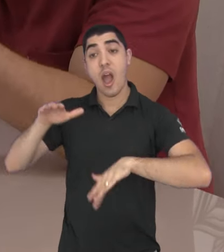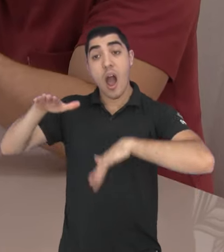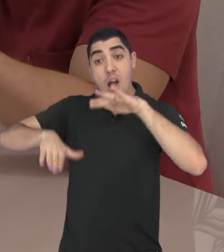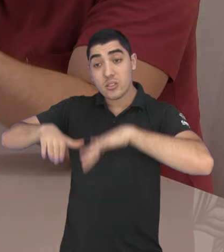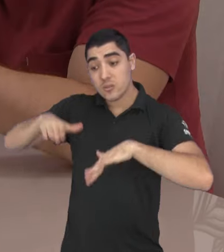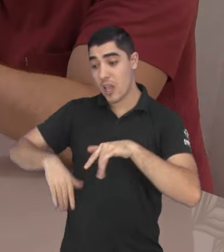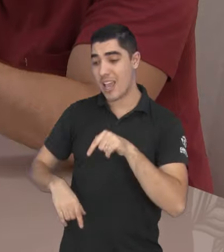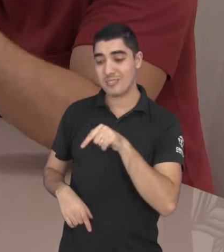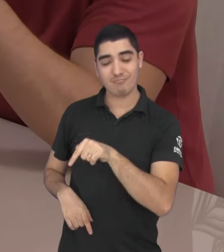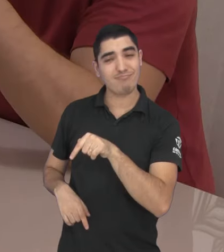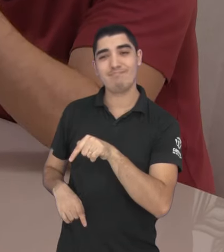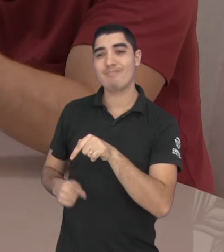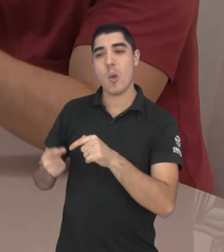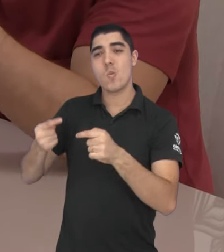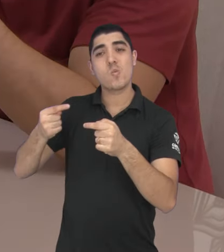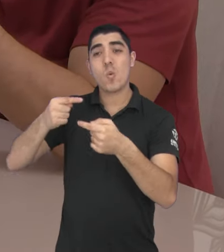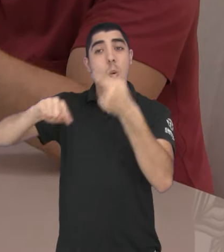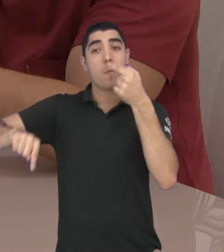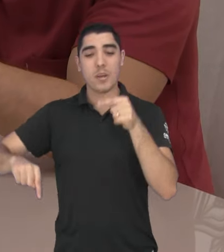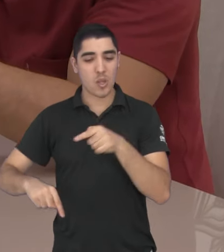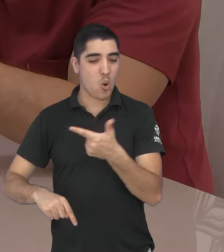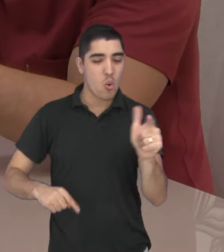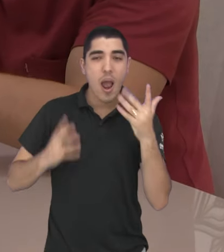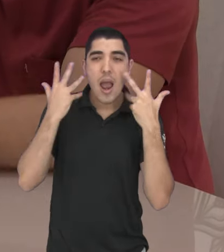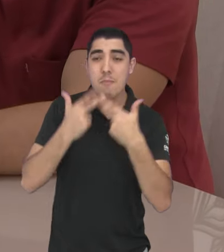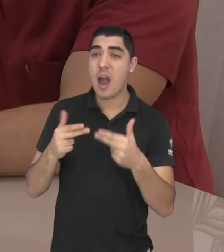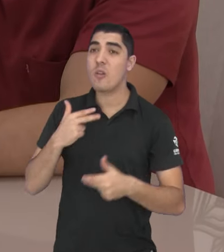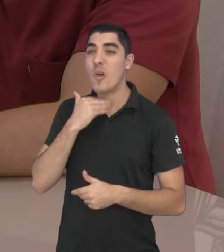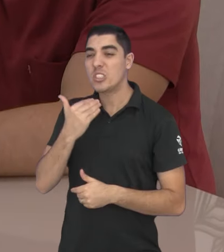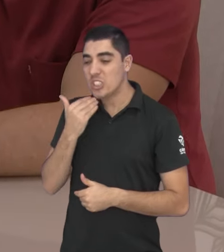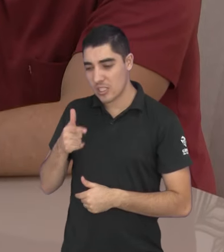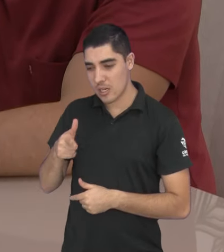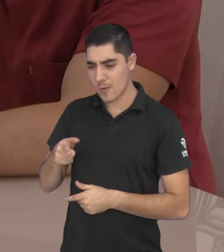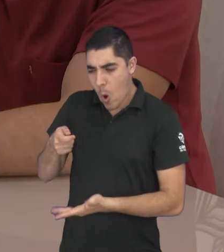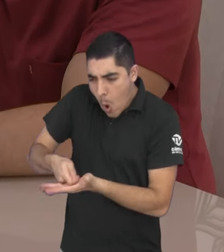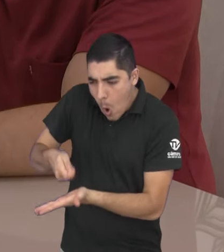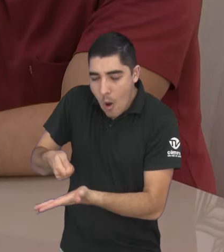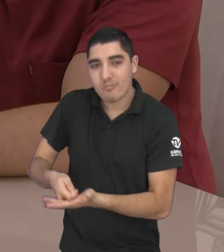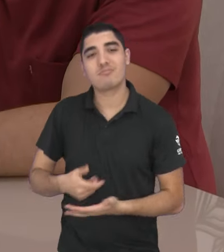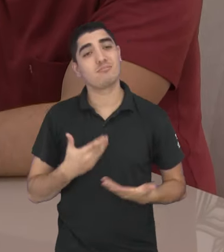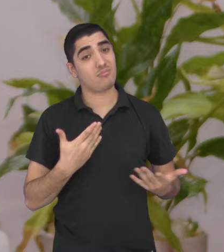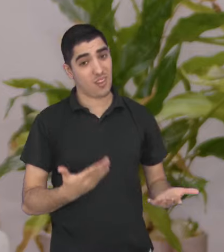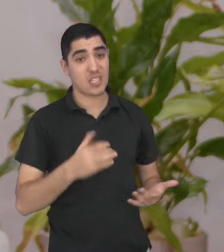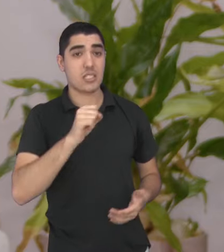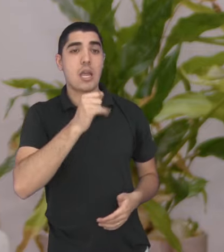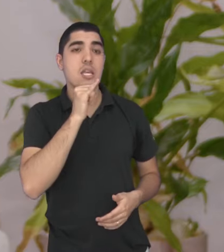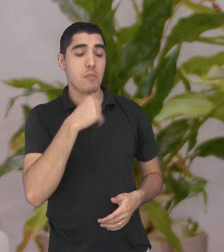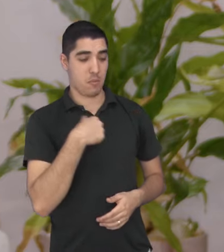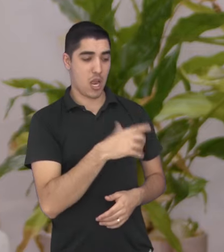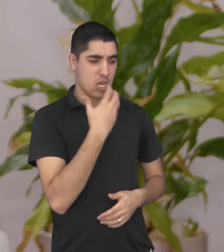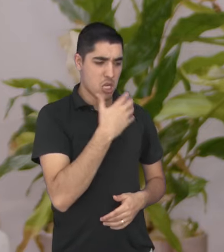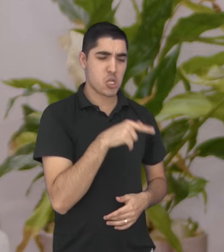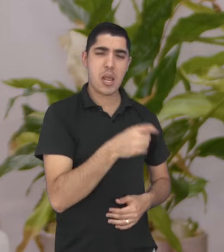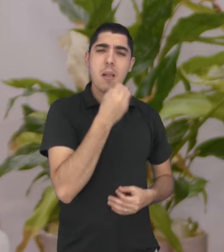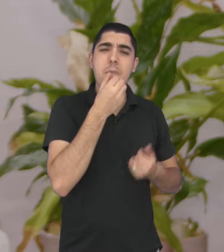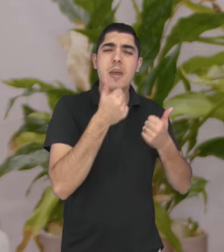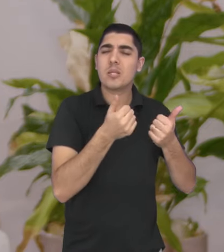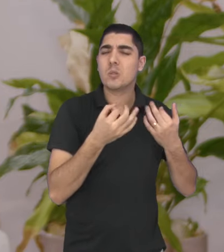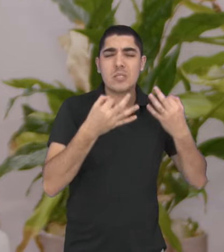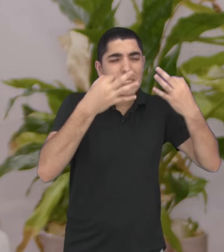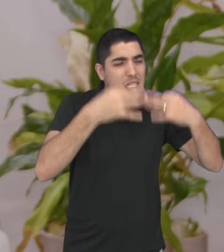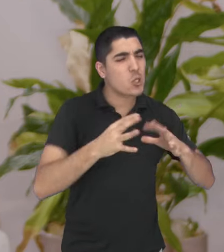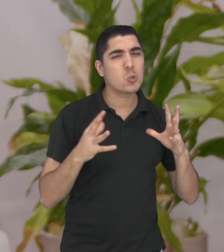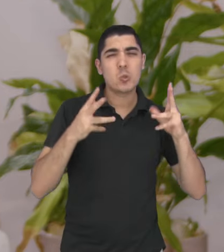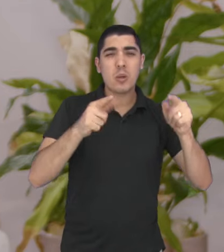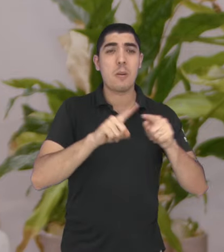que o santo não bate, então não adianta forçar. Sim. Sim, tem aquelas pessoas que falam, ah, meu cachorro se dá bem com todo mundo, só